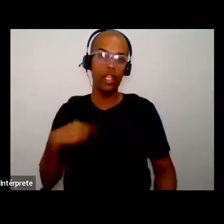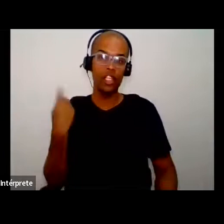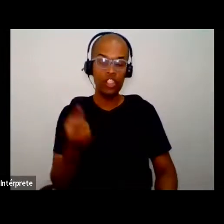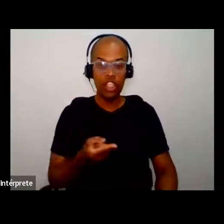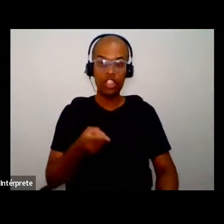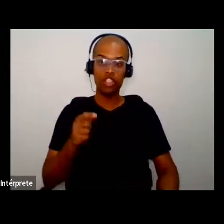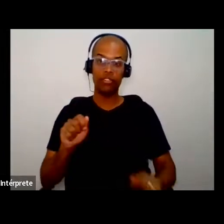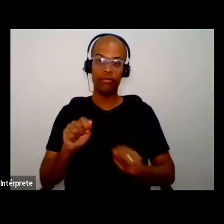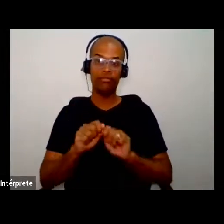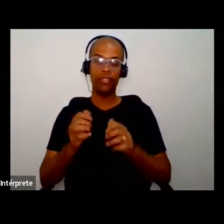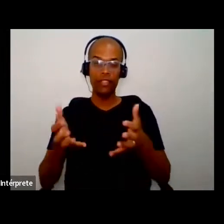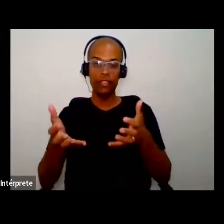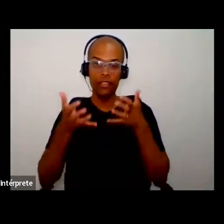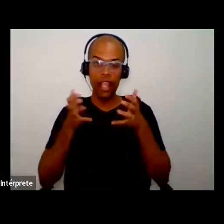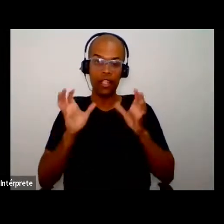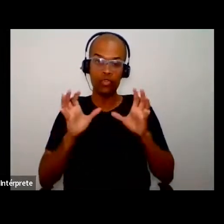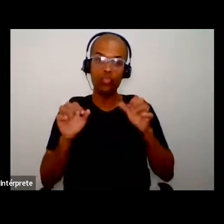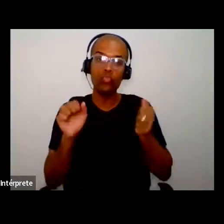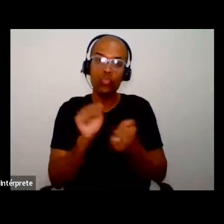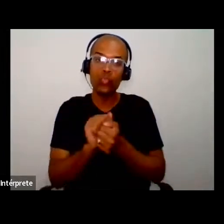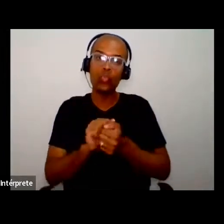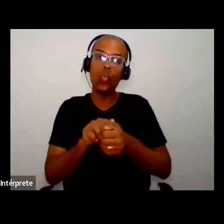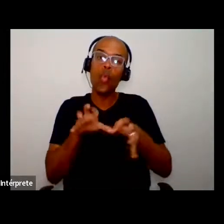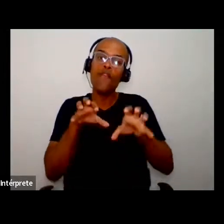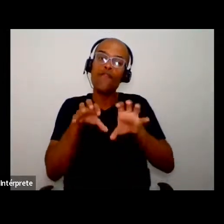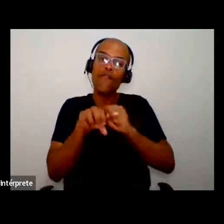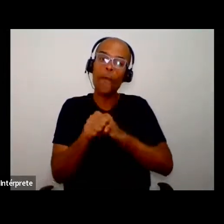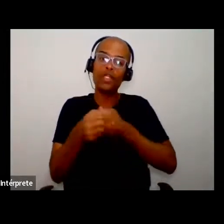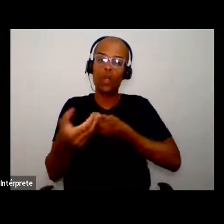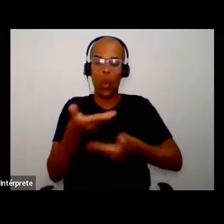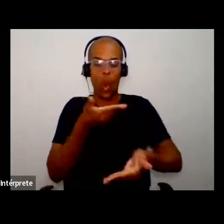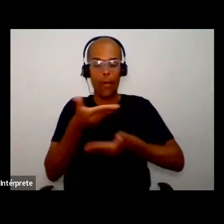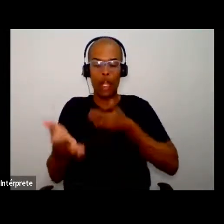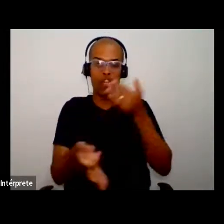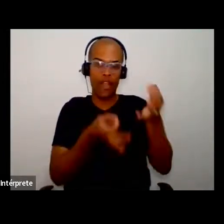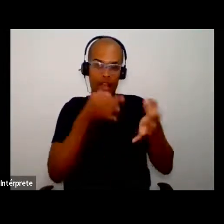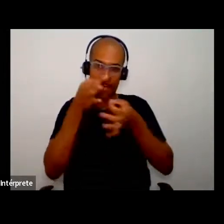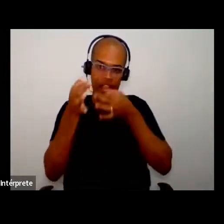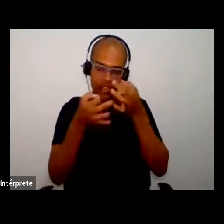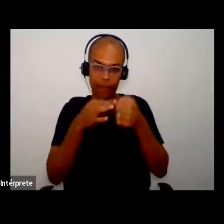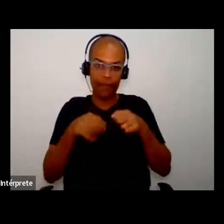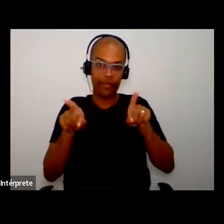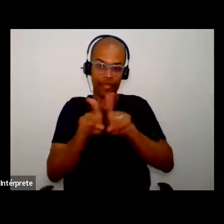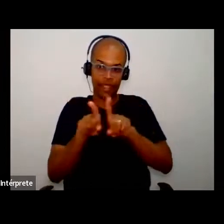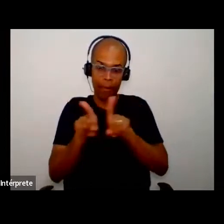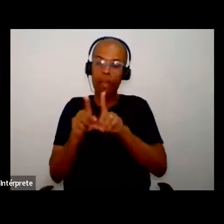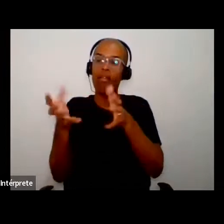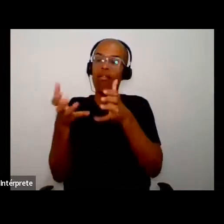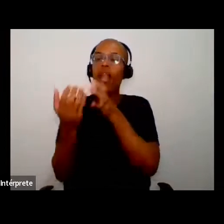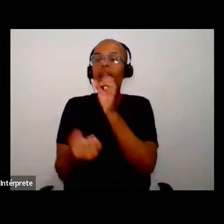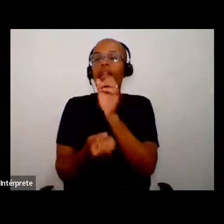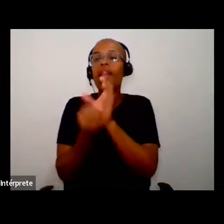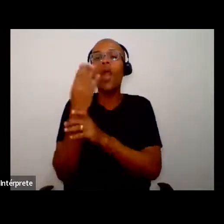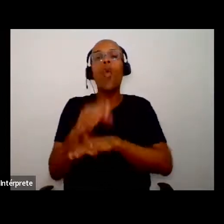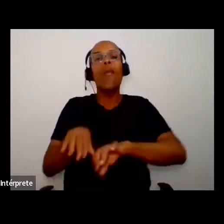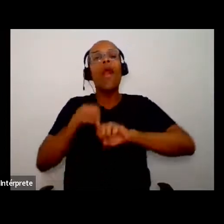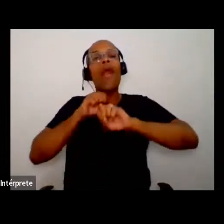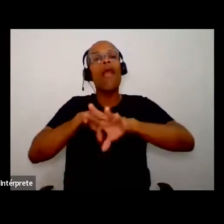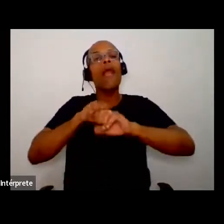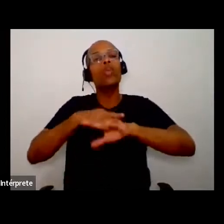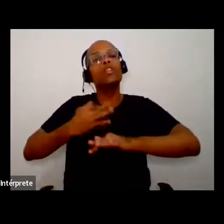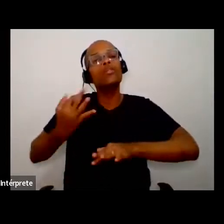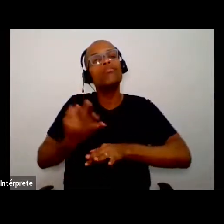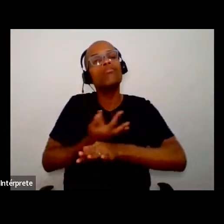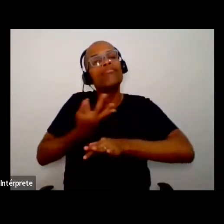uma formação colaborativa crítica de educadores e pela constituição de uma educação de resistência